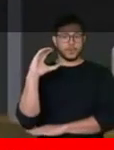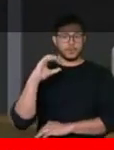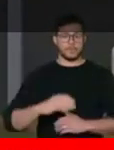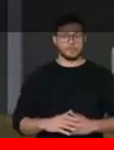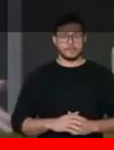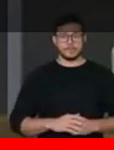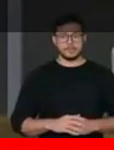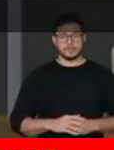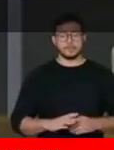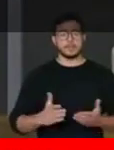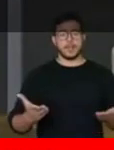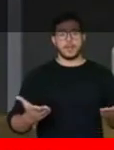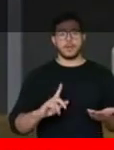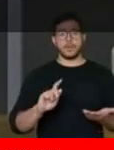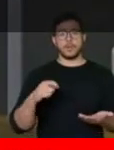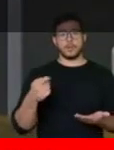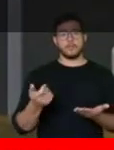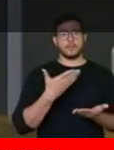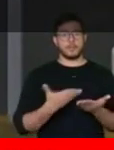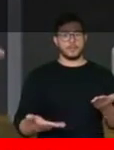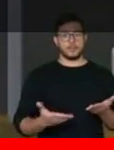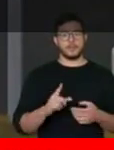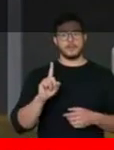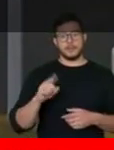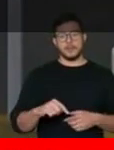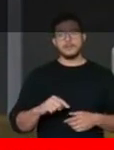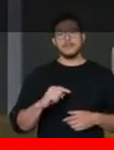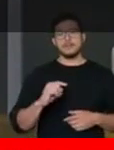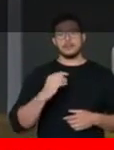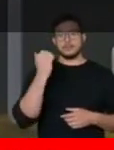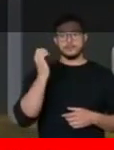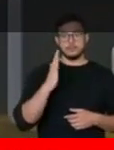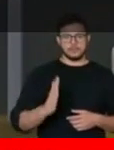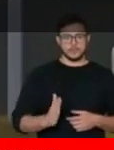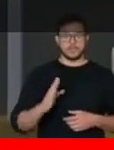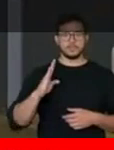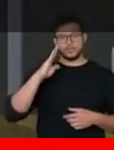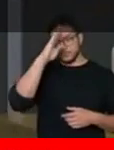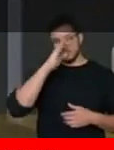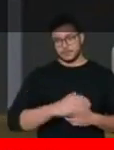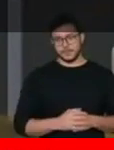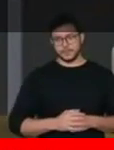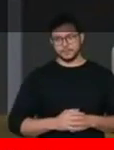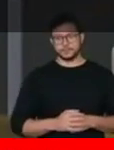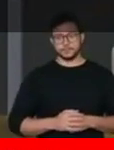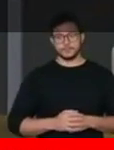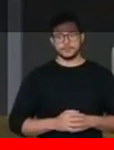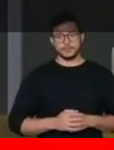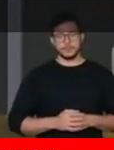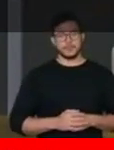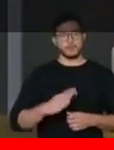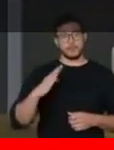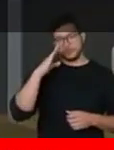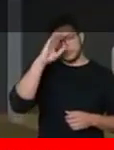cair do dominó agora, todo mundo já sabe, é o Brasil de Bolsonaro. Bolsonaro vai ser derrubado no jogo